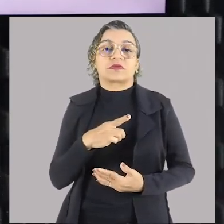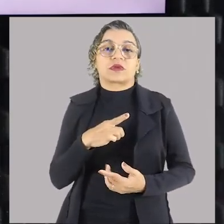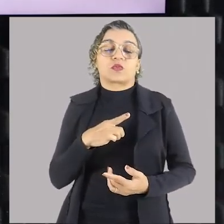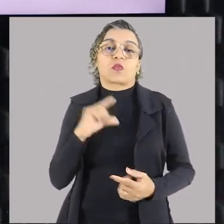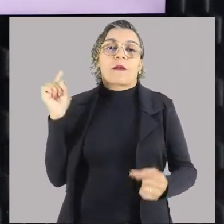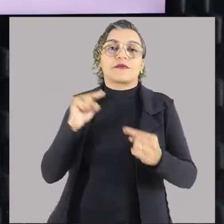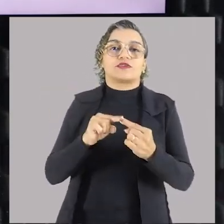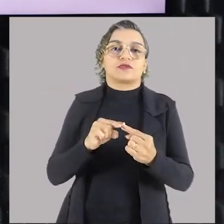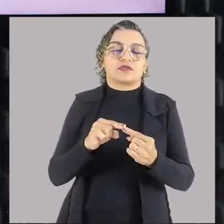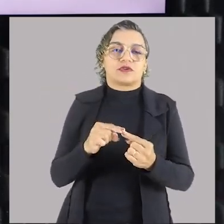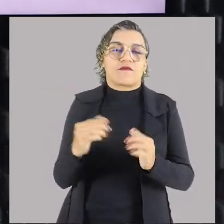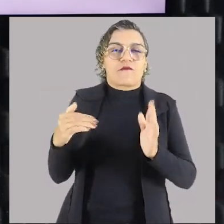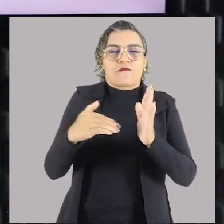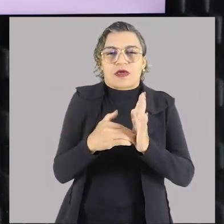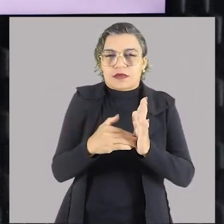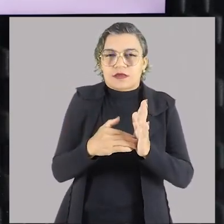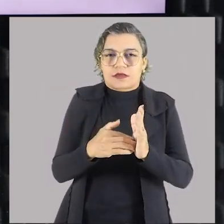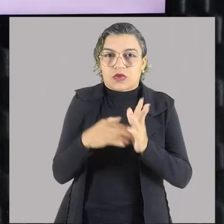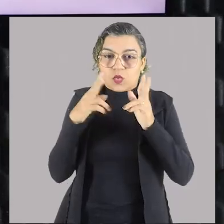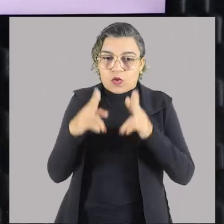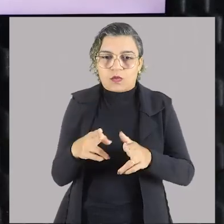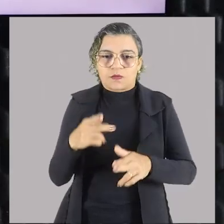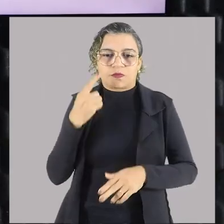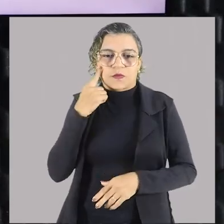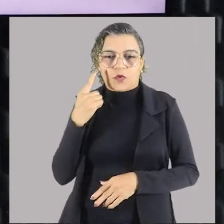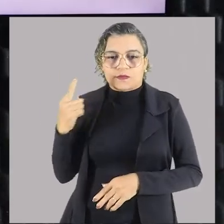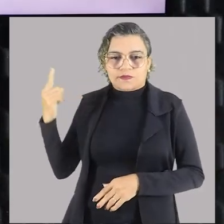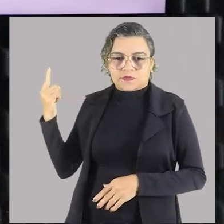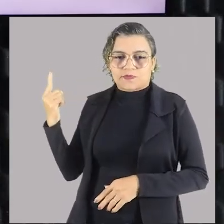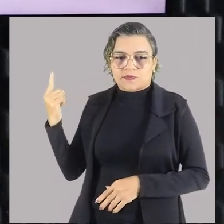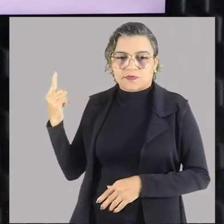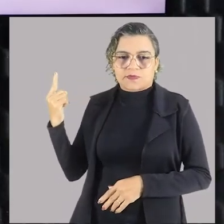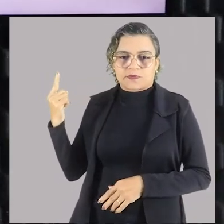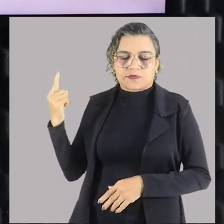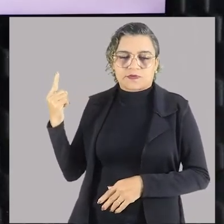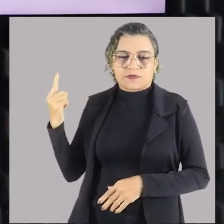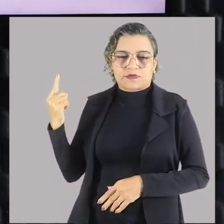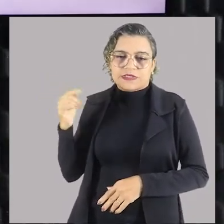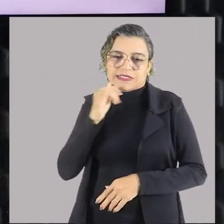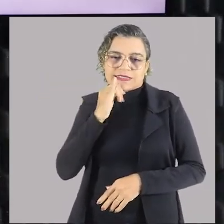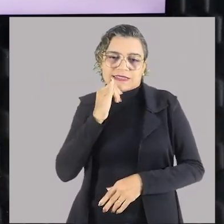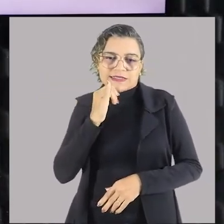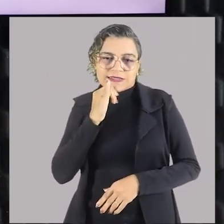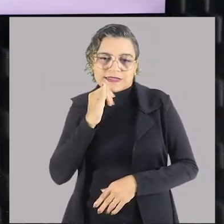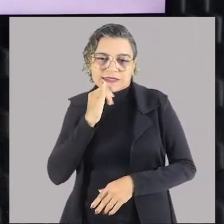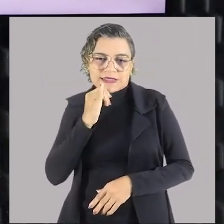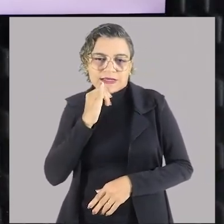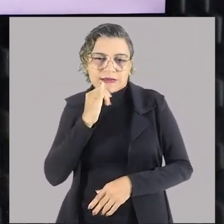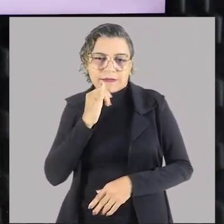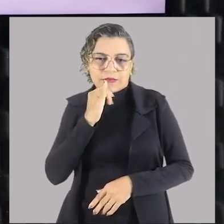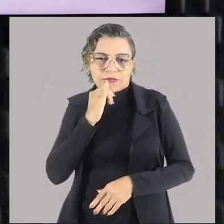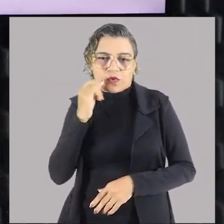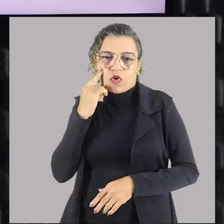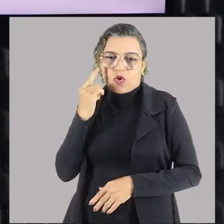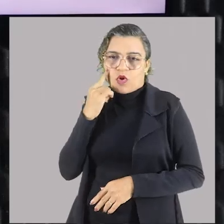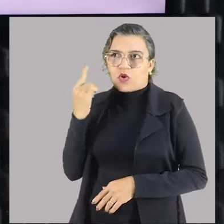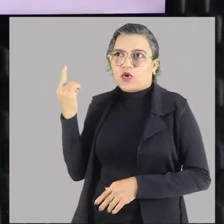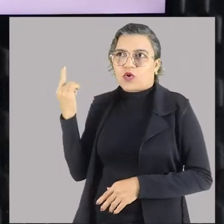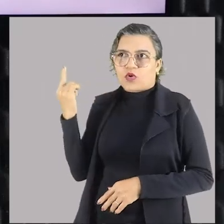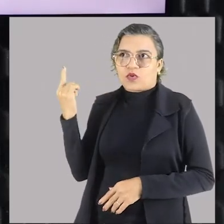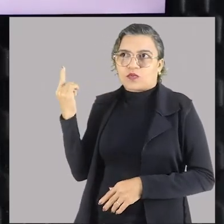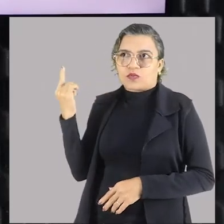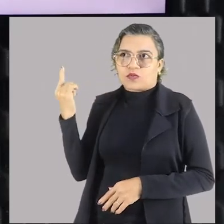finalização. How are you, Caribou? Então, olha o mesmo som que termina com you e o